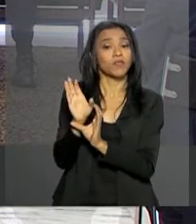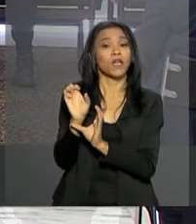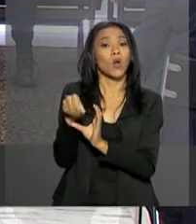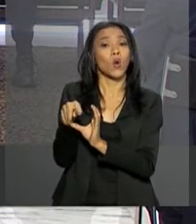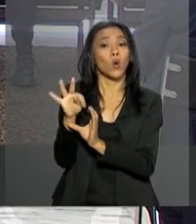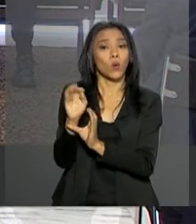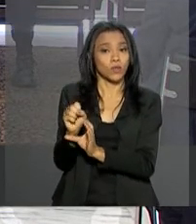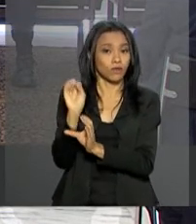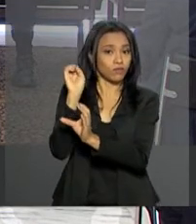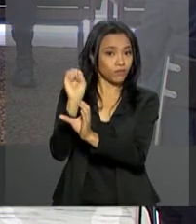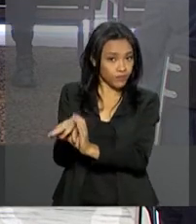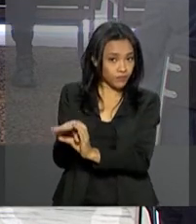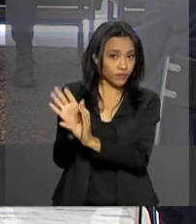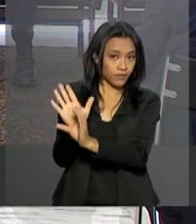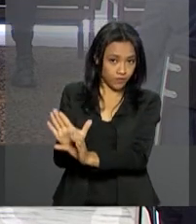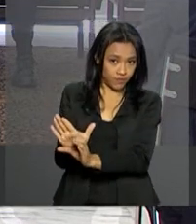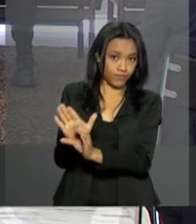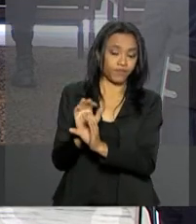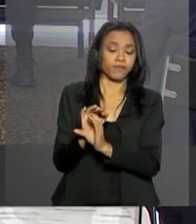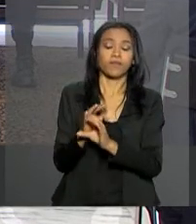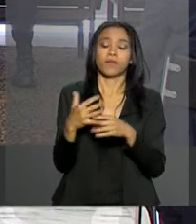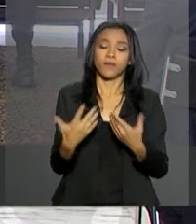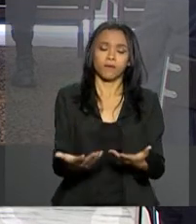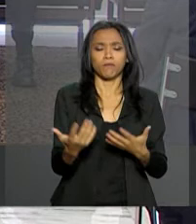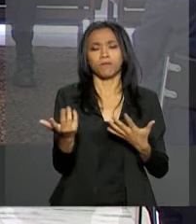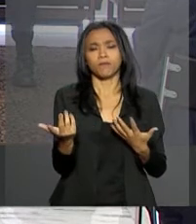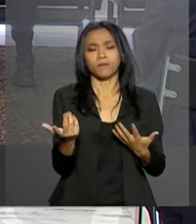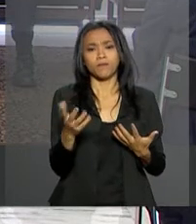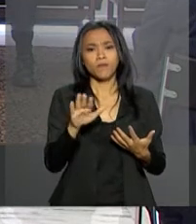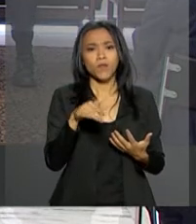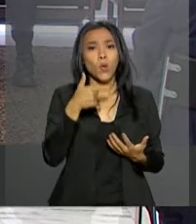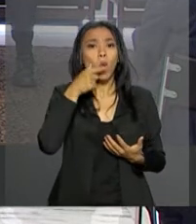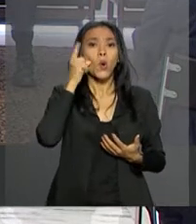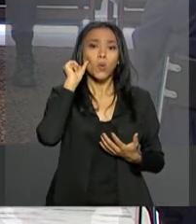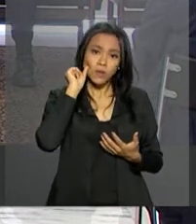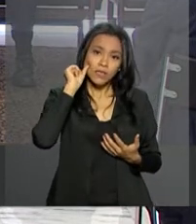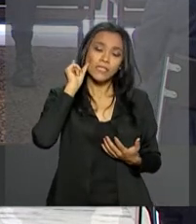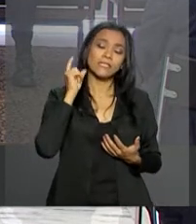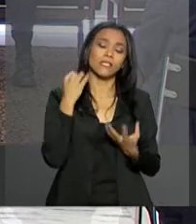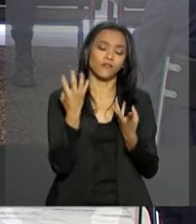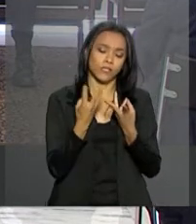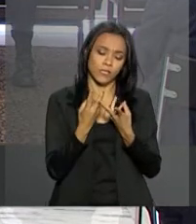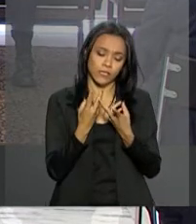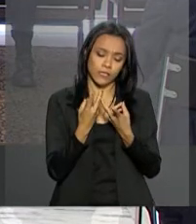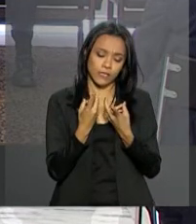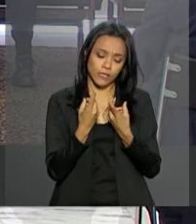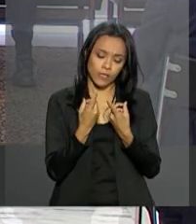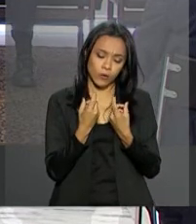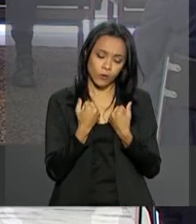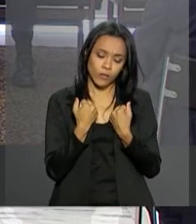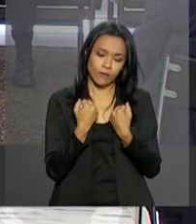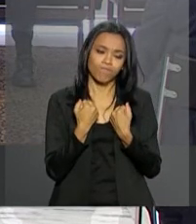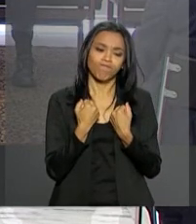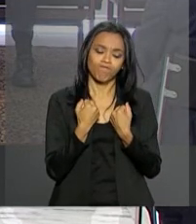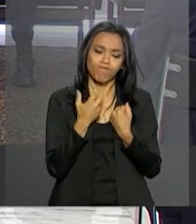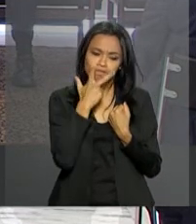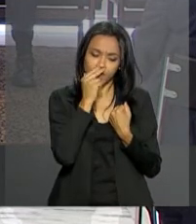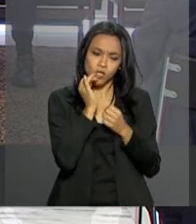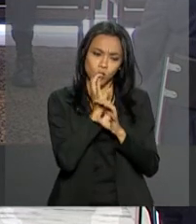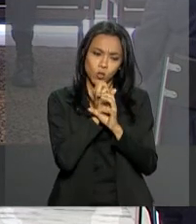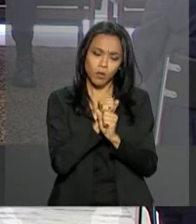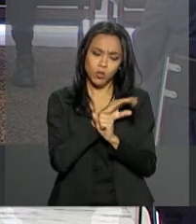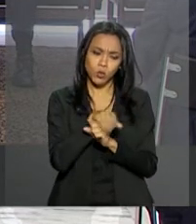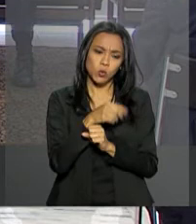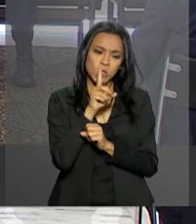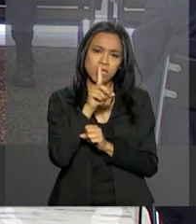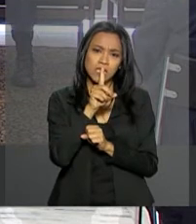dos trabalhadores brasileiros enfim quando ontem eu fiz um pequeno cálculo interessante nós lideramos praticamente 100